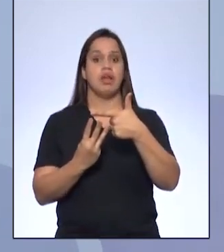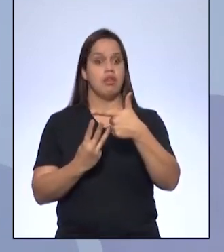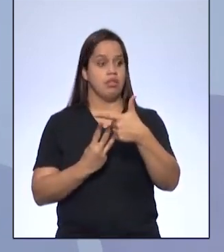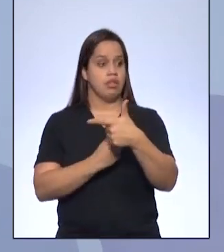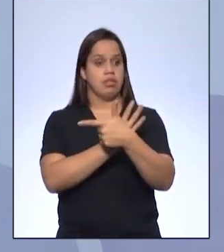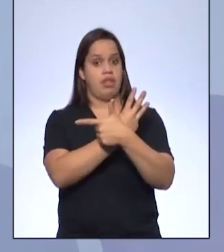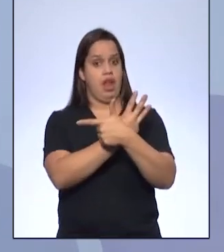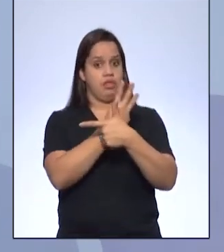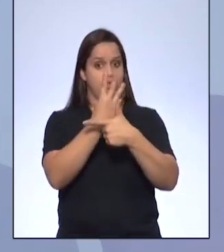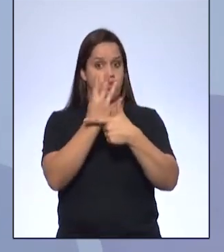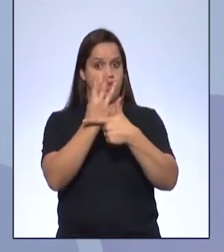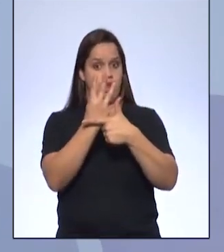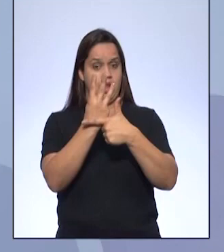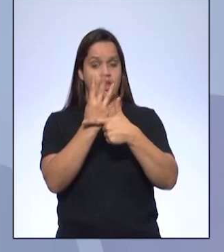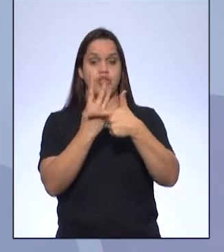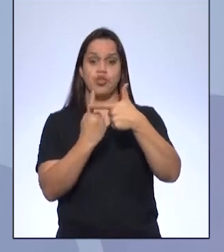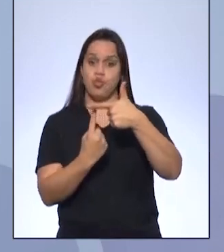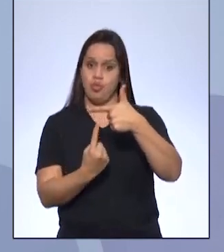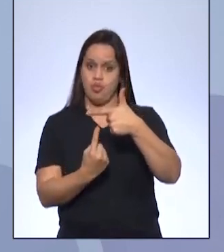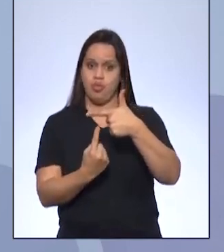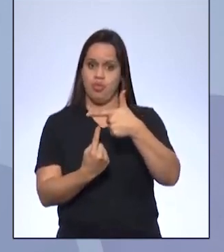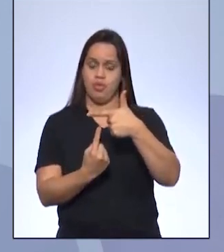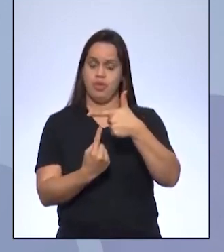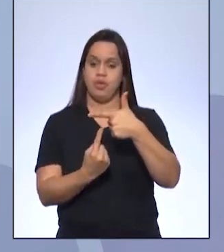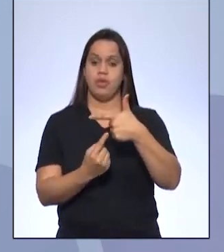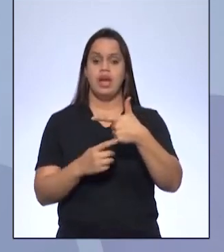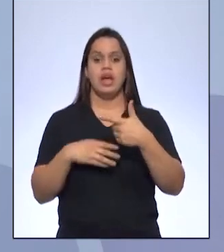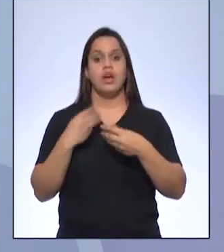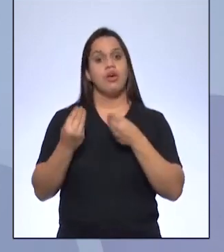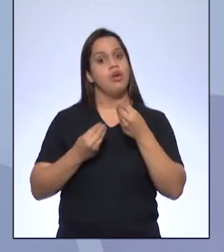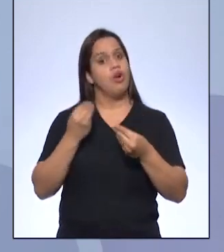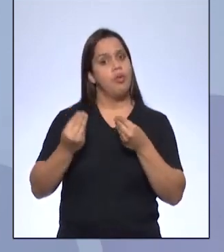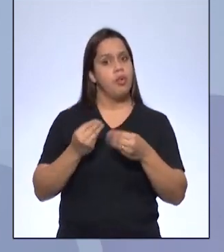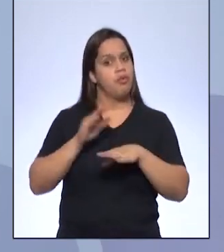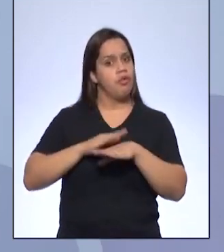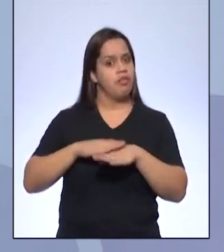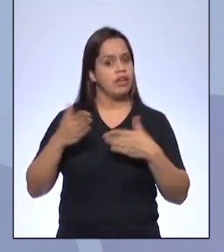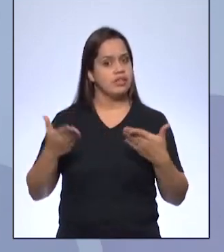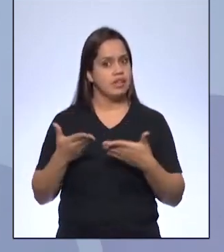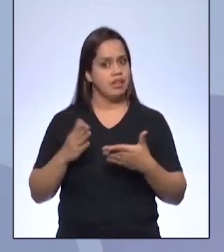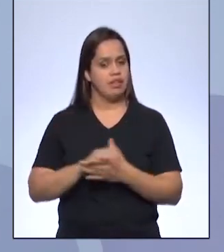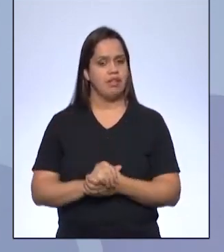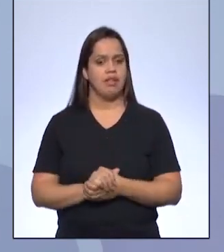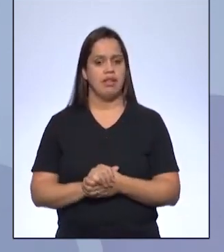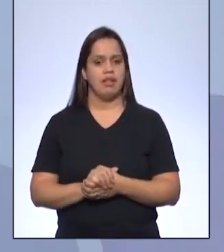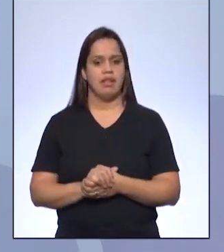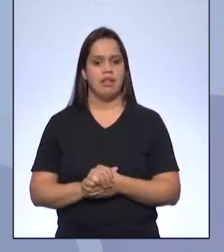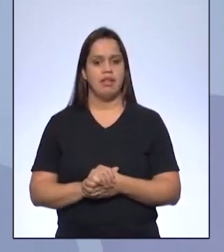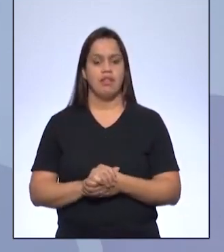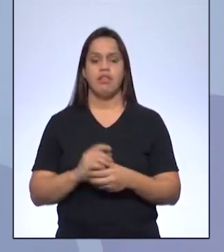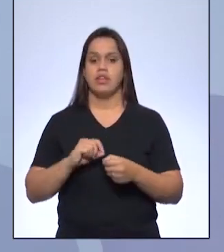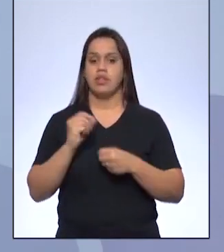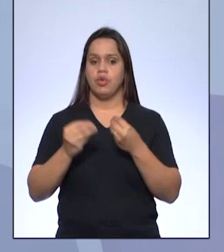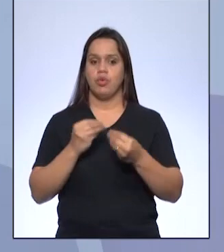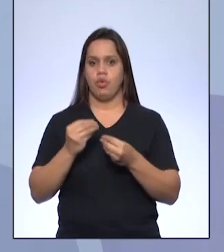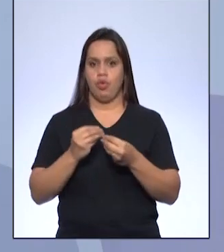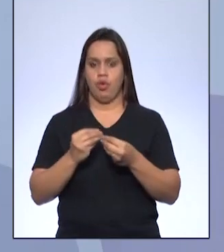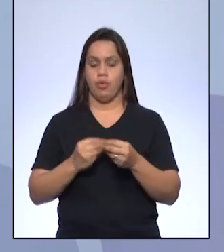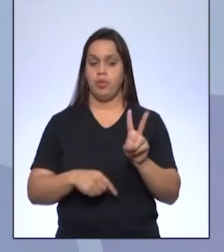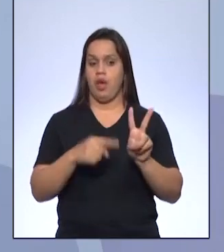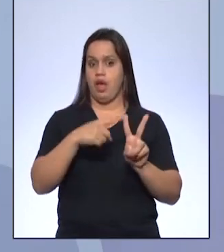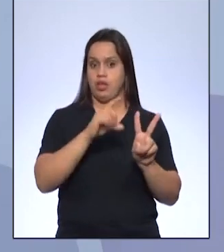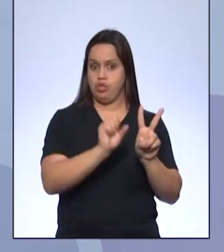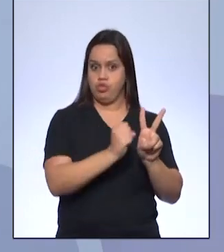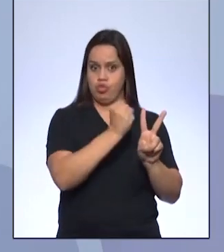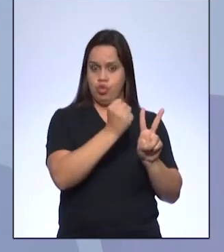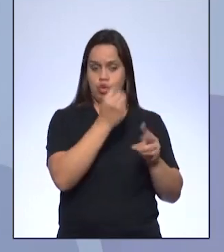3 dividido por 3, 1. Como que eu vou fazer isso daqui? Raiz quadrada de 18,